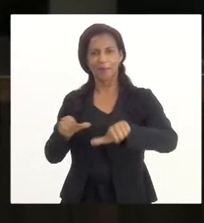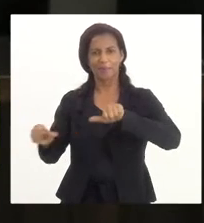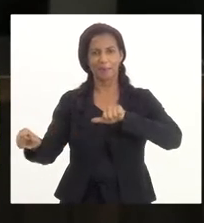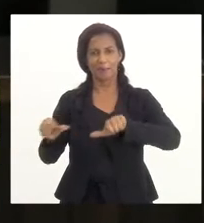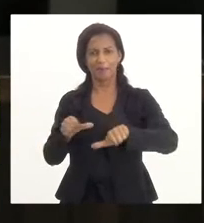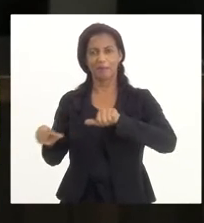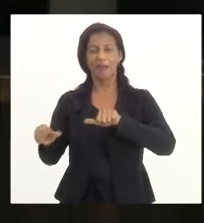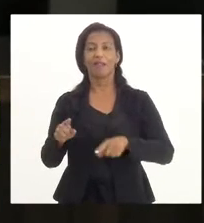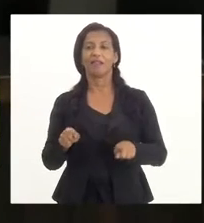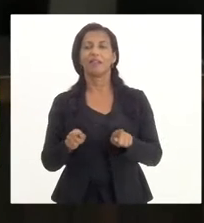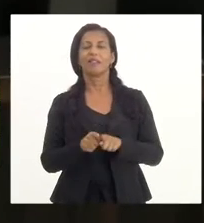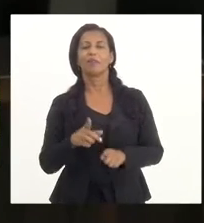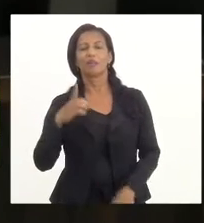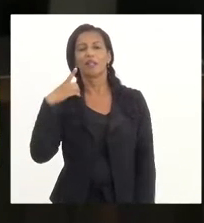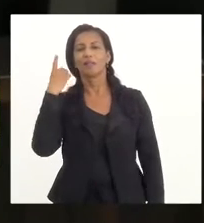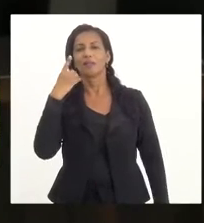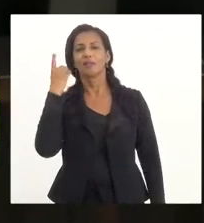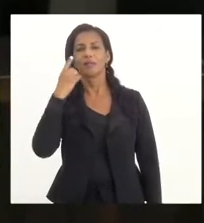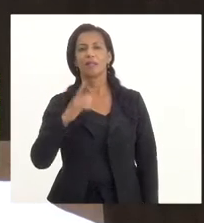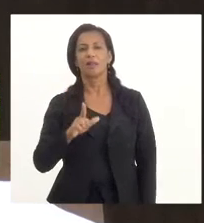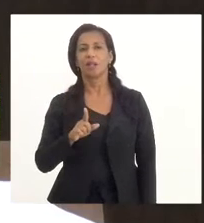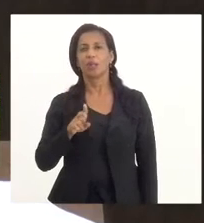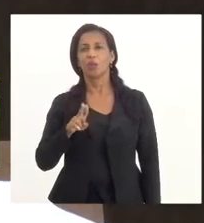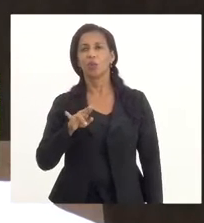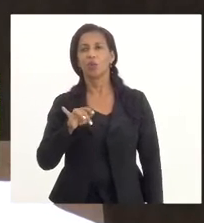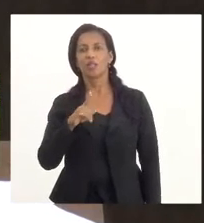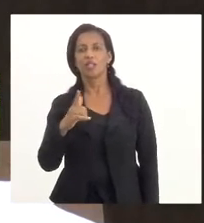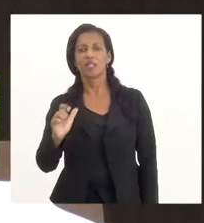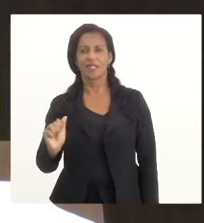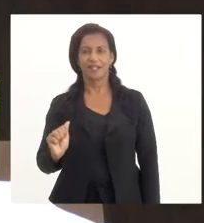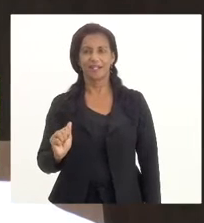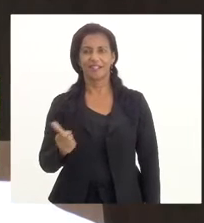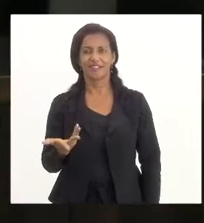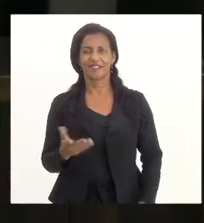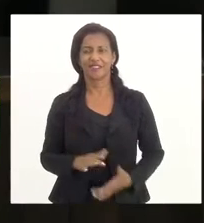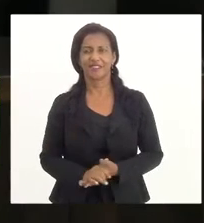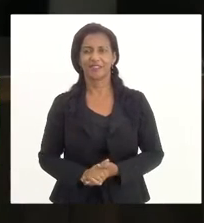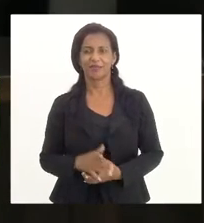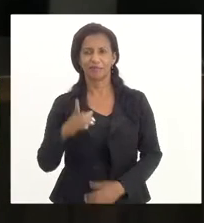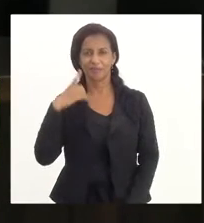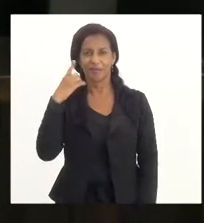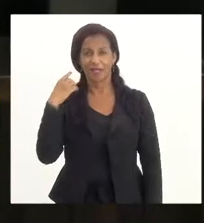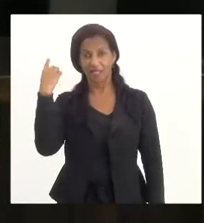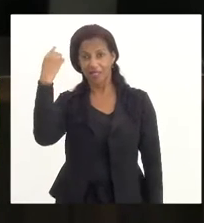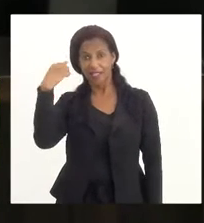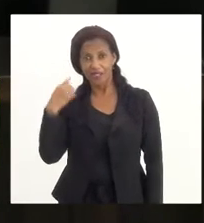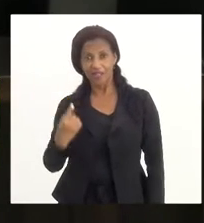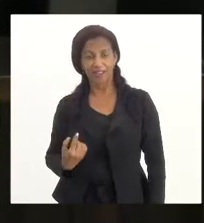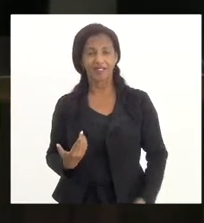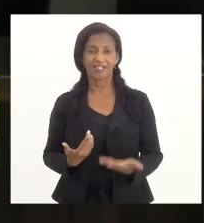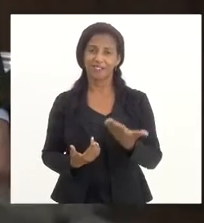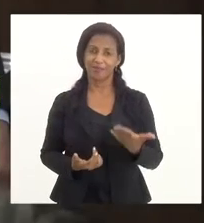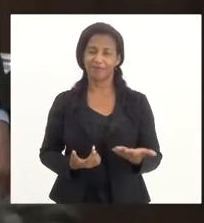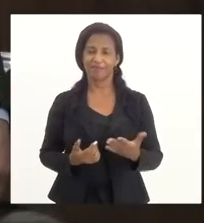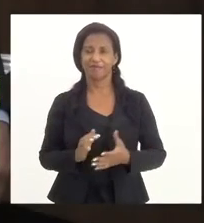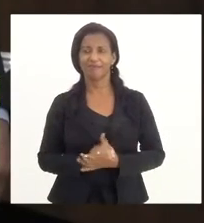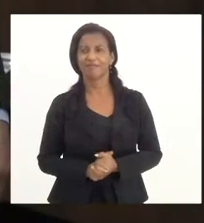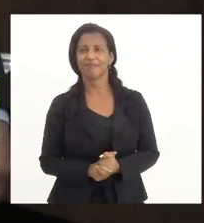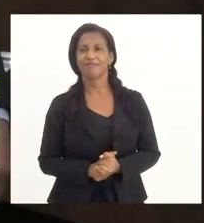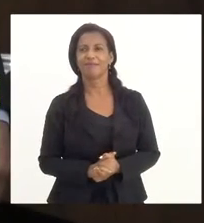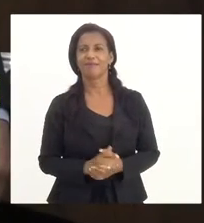registrar a presença da Oi Lucinha da deputada Dani Monteiro